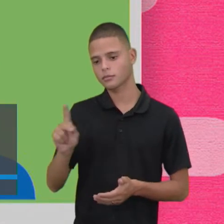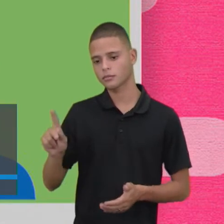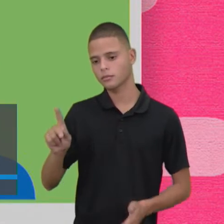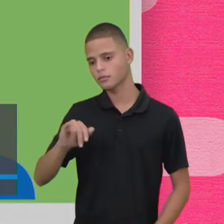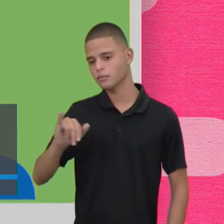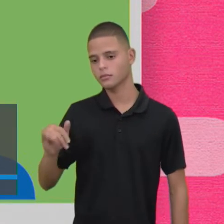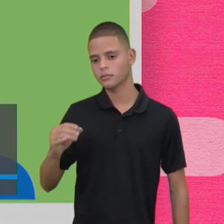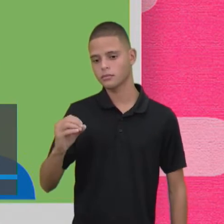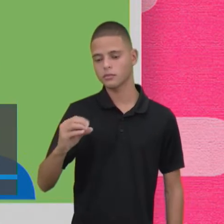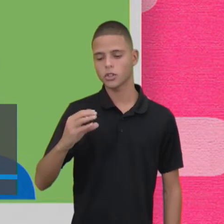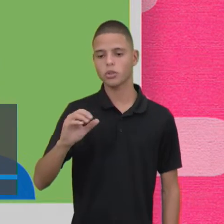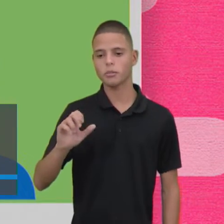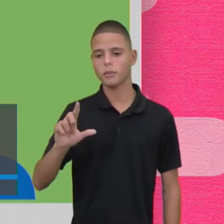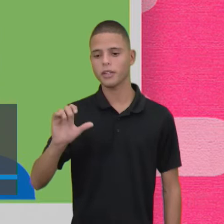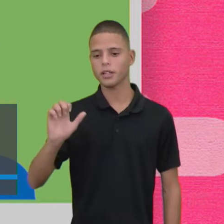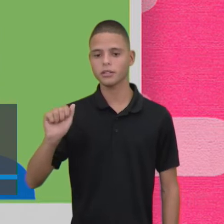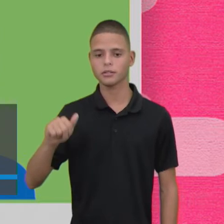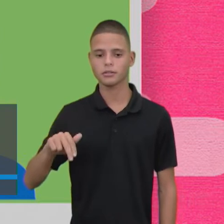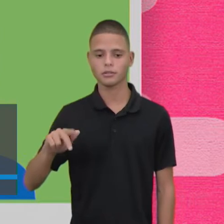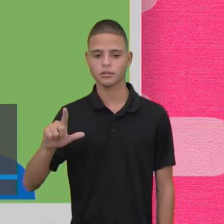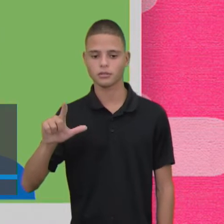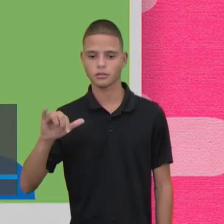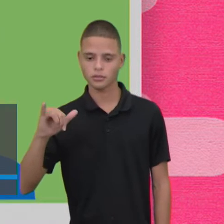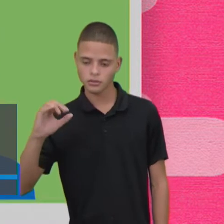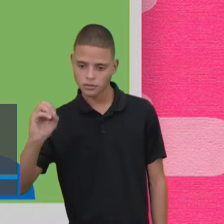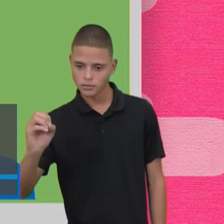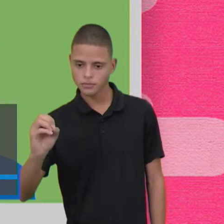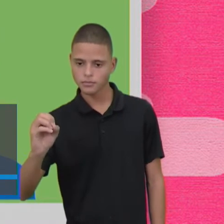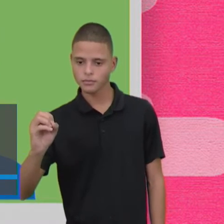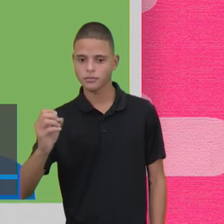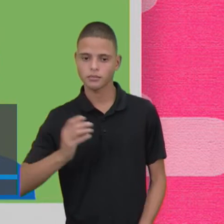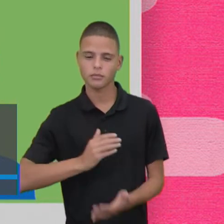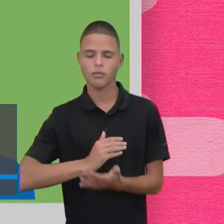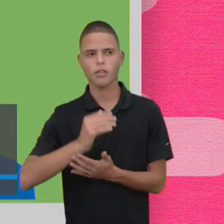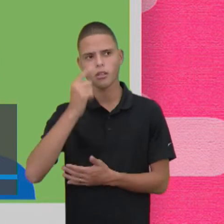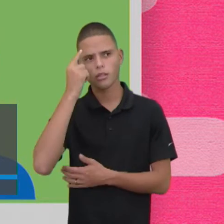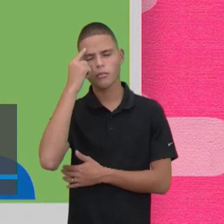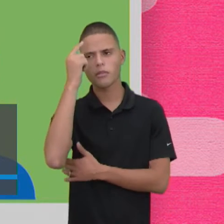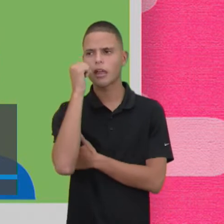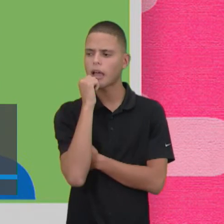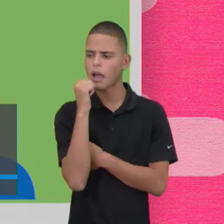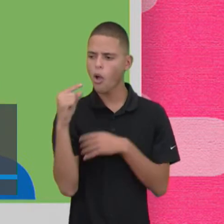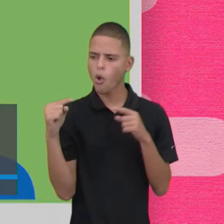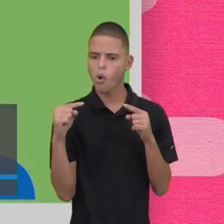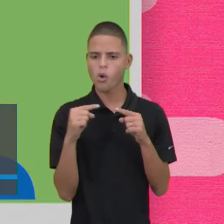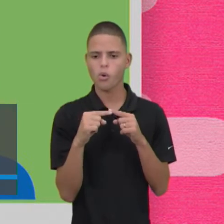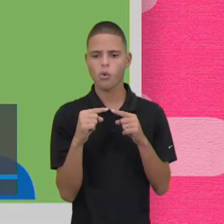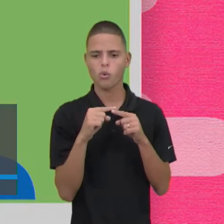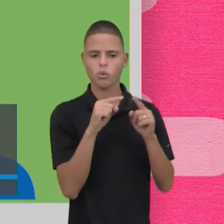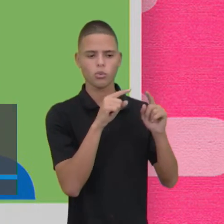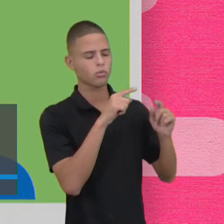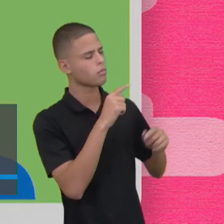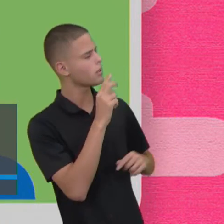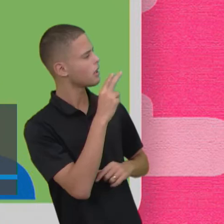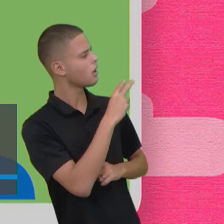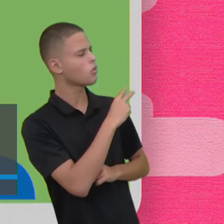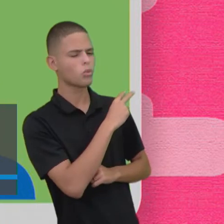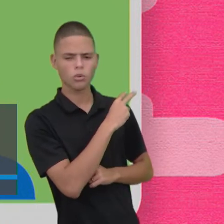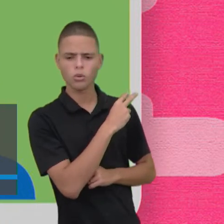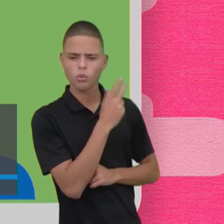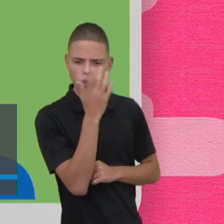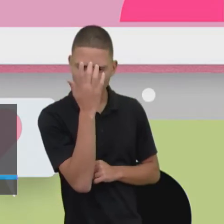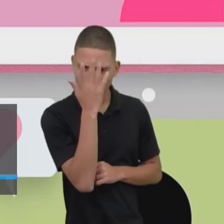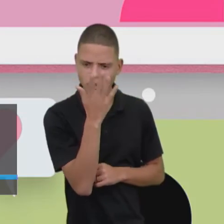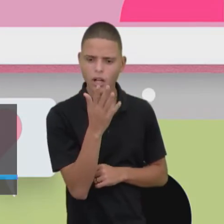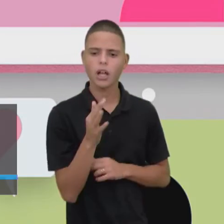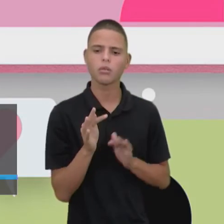vídeo, ou eu mesmo também estou passando um vídeo, eu fico olhando o fundo, falo, olha, combina esse fundo, olha que coisa simples, né? Fácil de fazer, porque